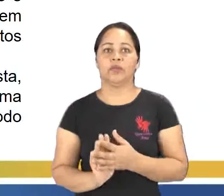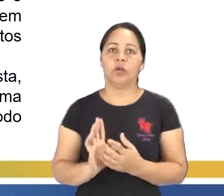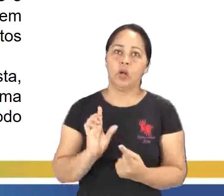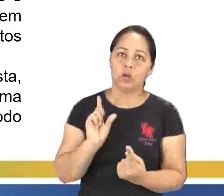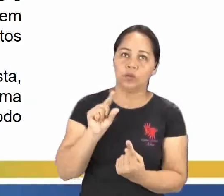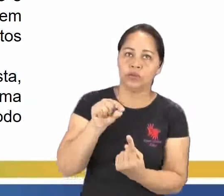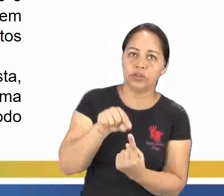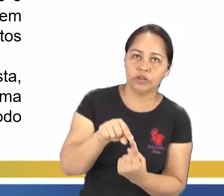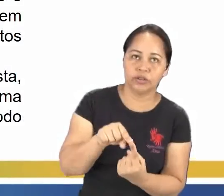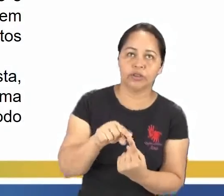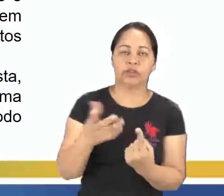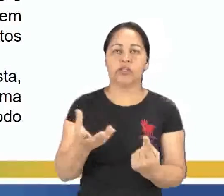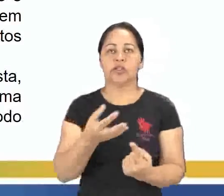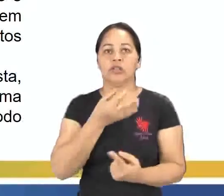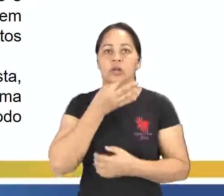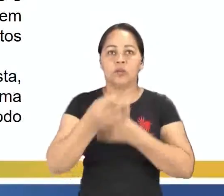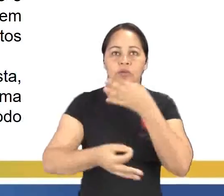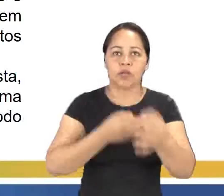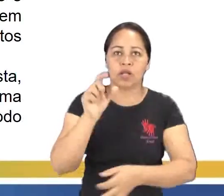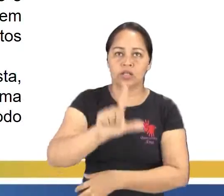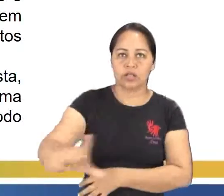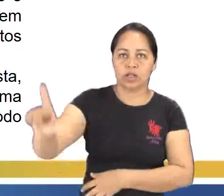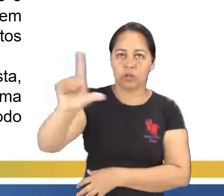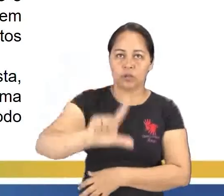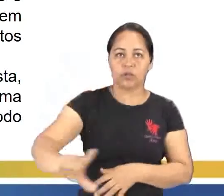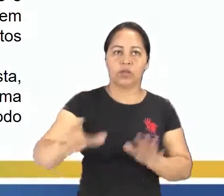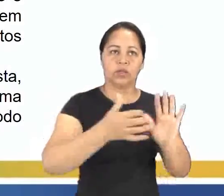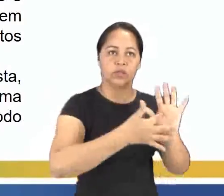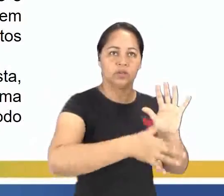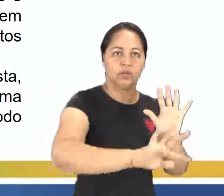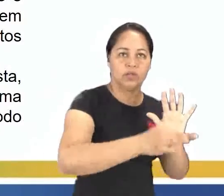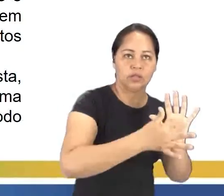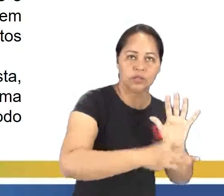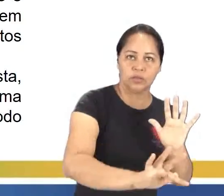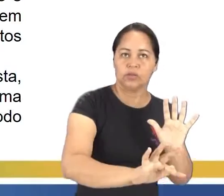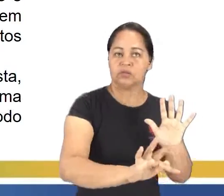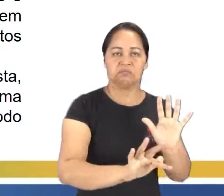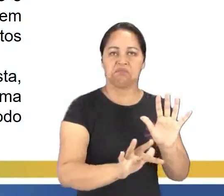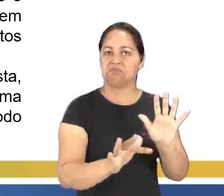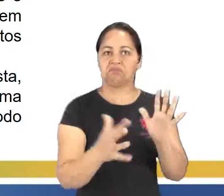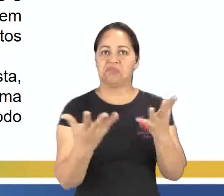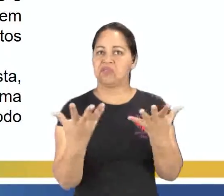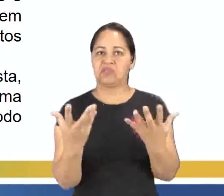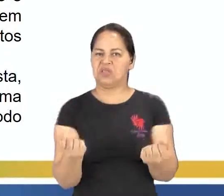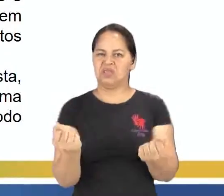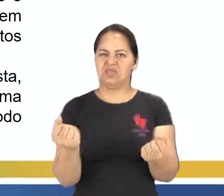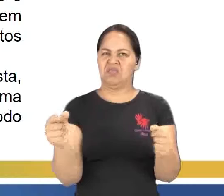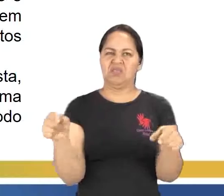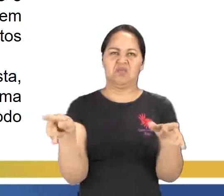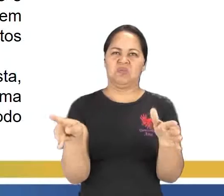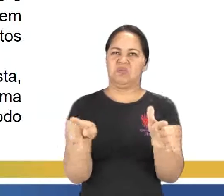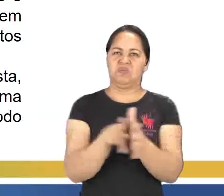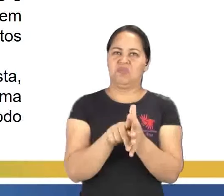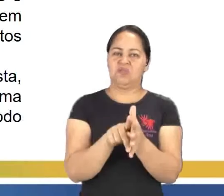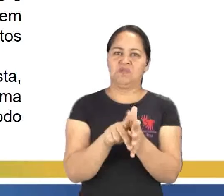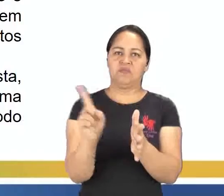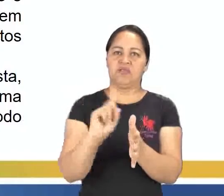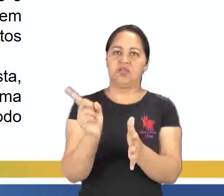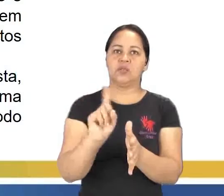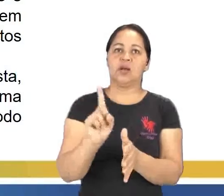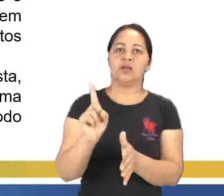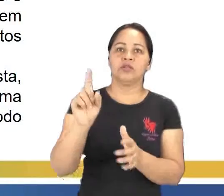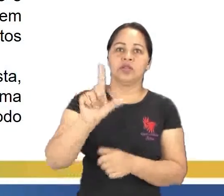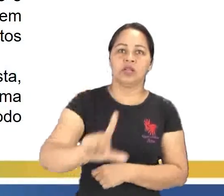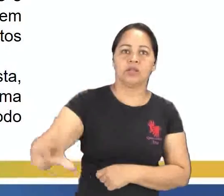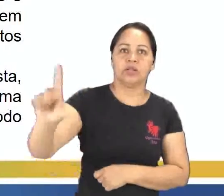radical, a literatura naturalista não é considerada para muitos estudiosos como literatura. Isto é,